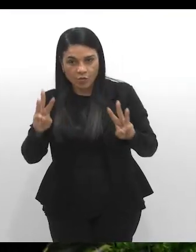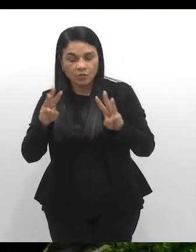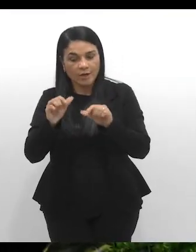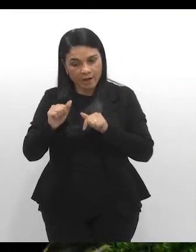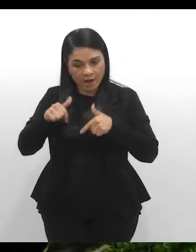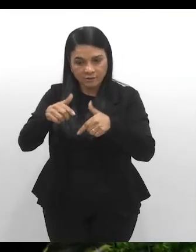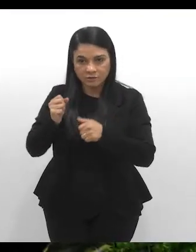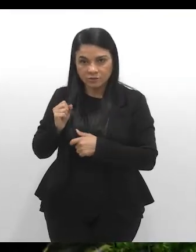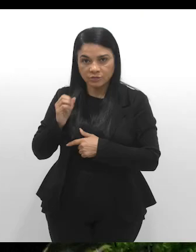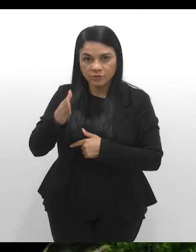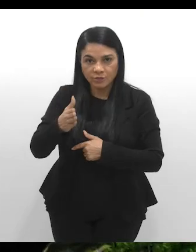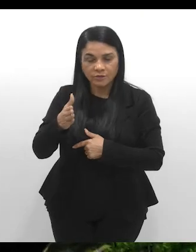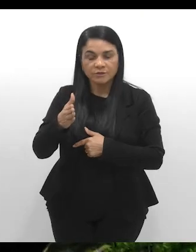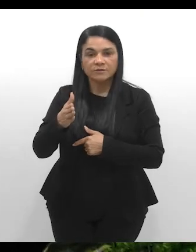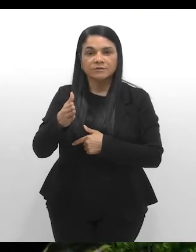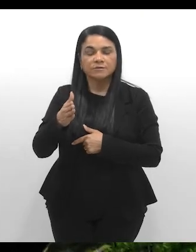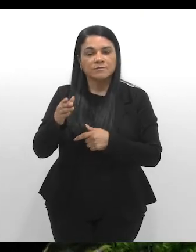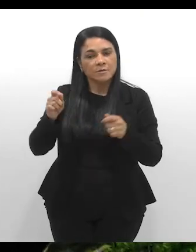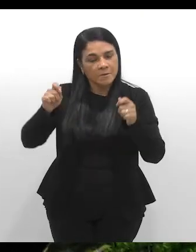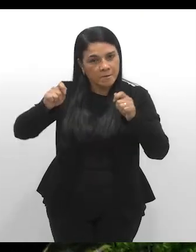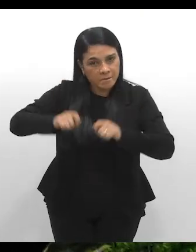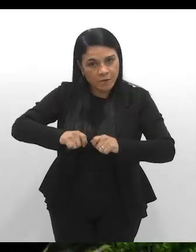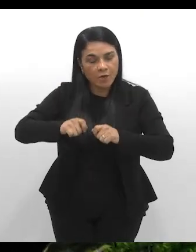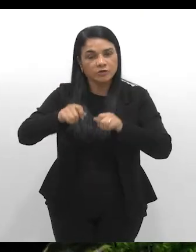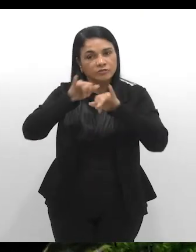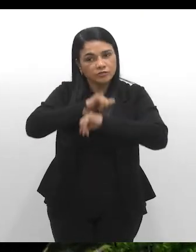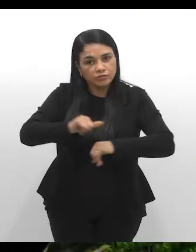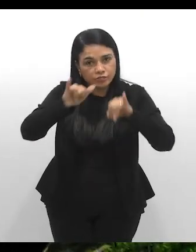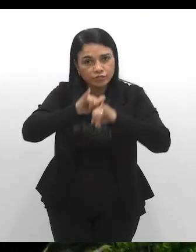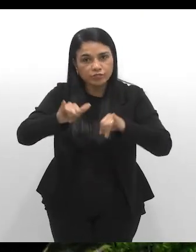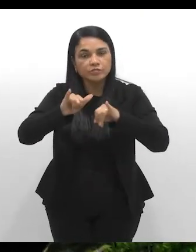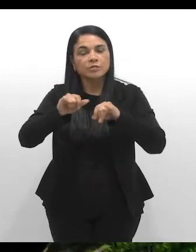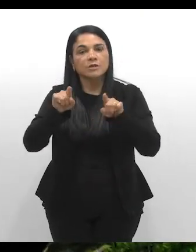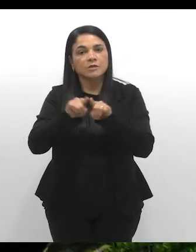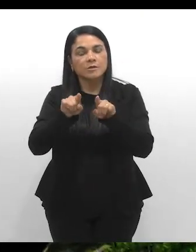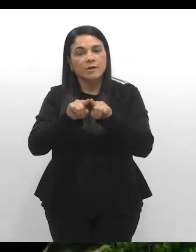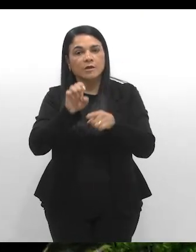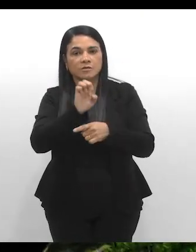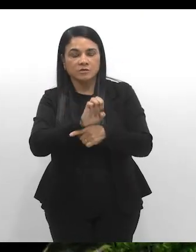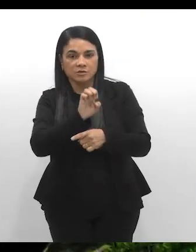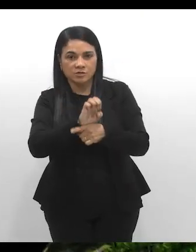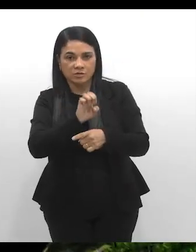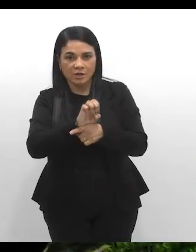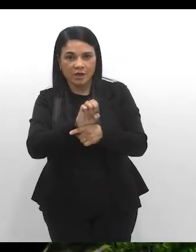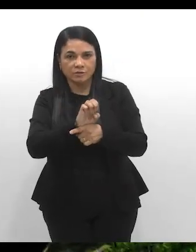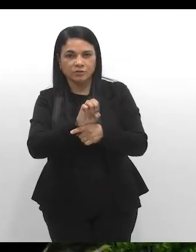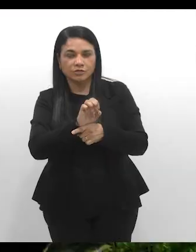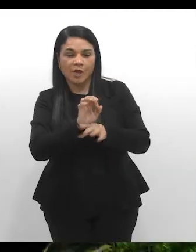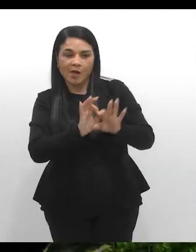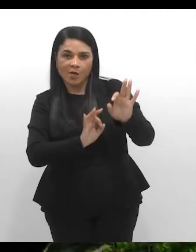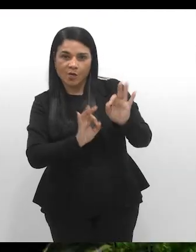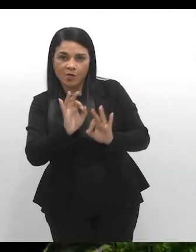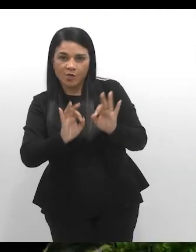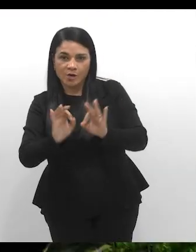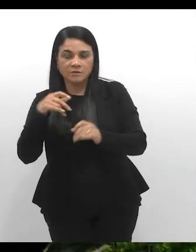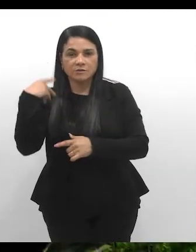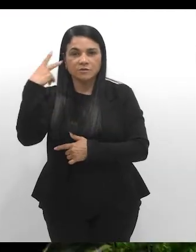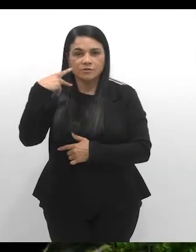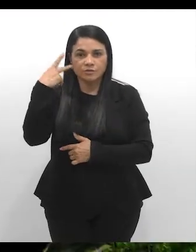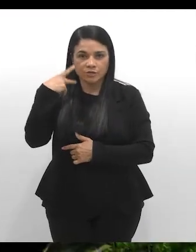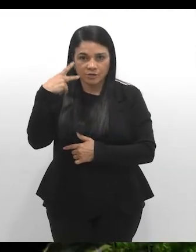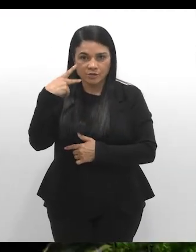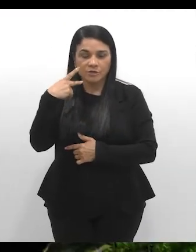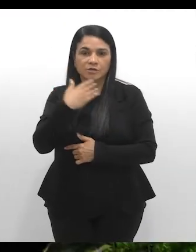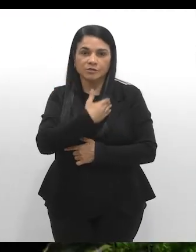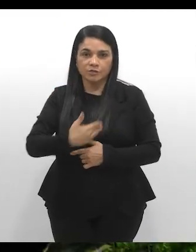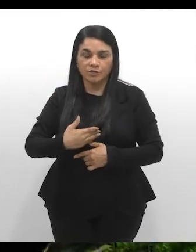e medidas que possam divulgar e também levar os estados a um reordenamento de suas políticas quanto a